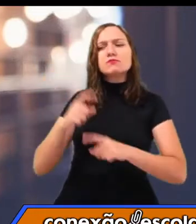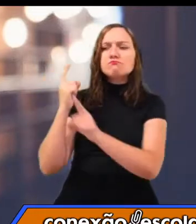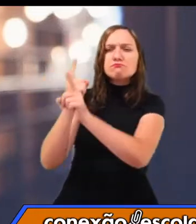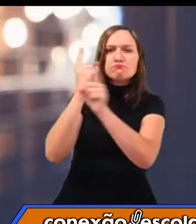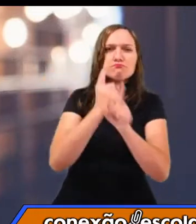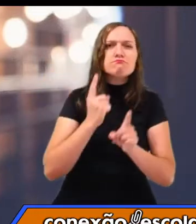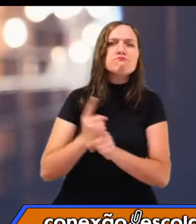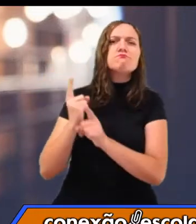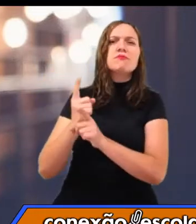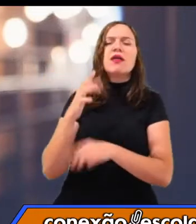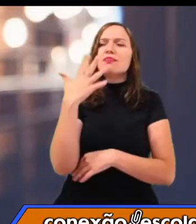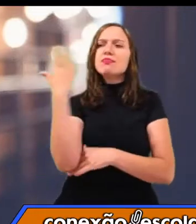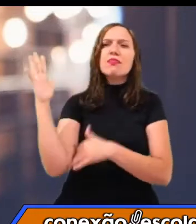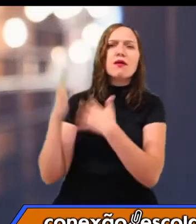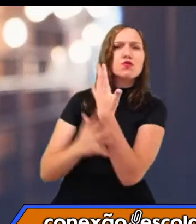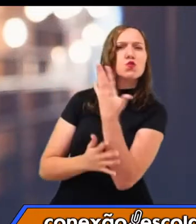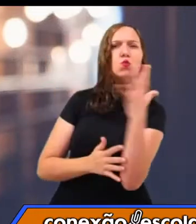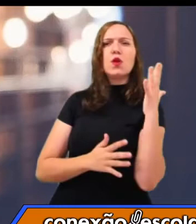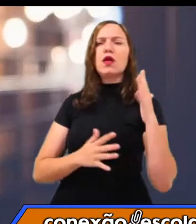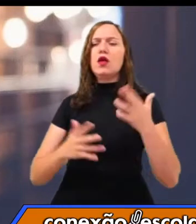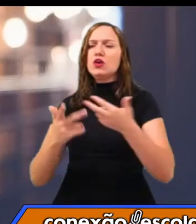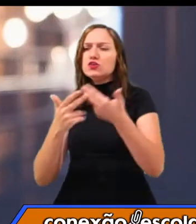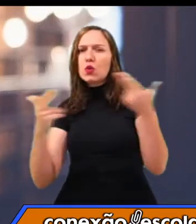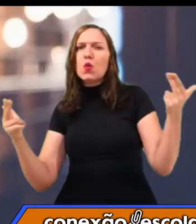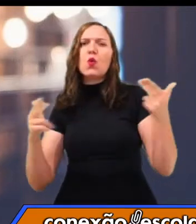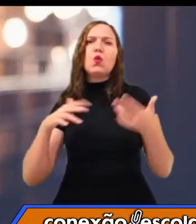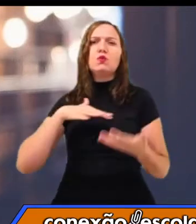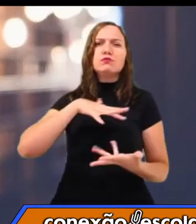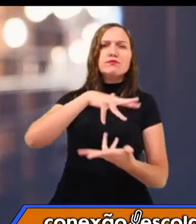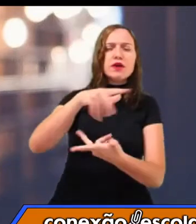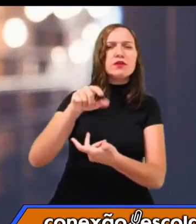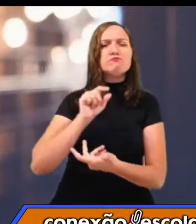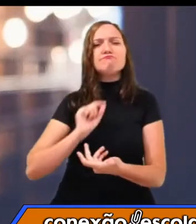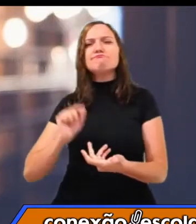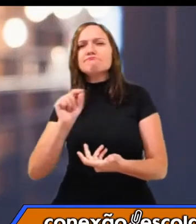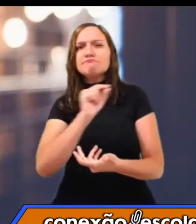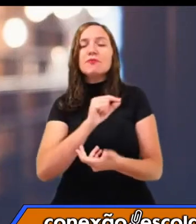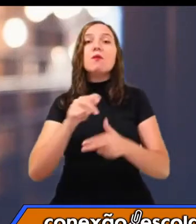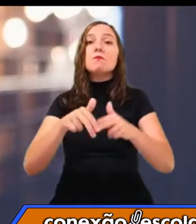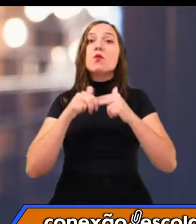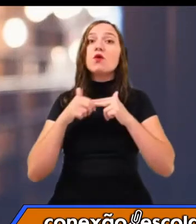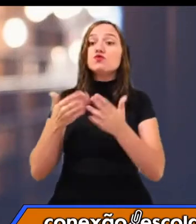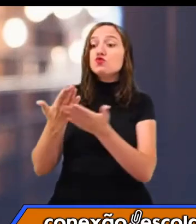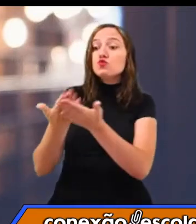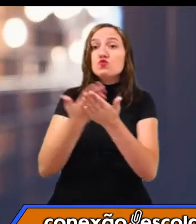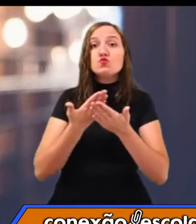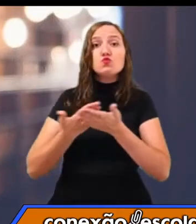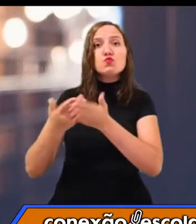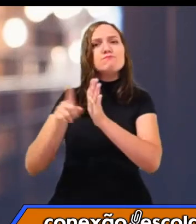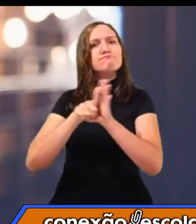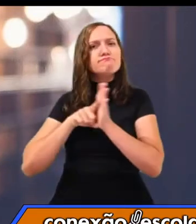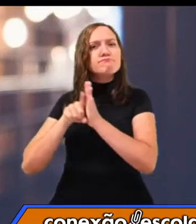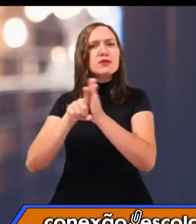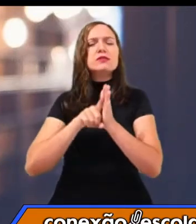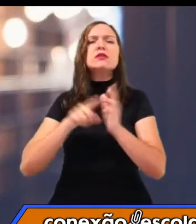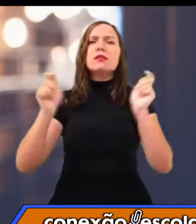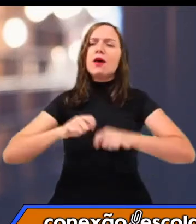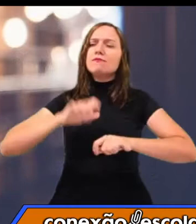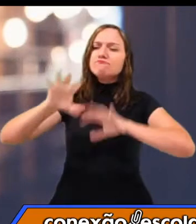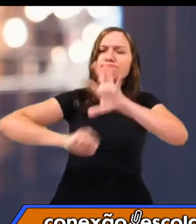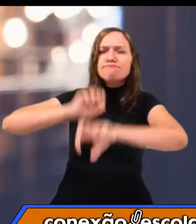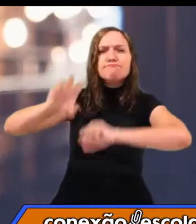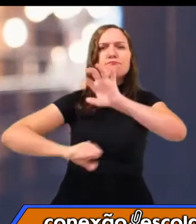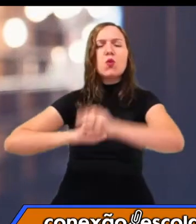da natureza, os segredos do universo, né? Através do estudo, né, da pesquisa, o homem é um